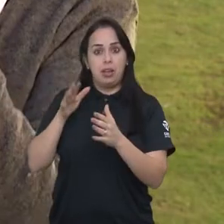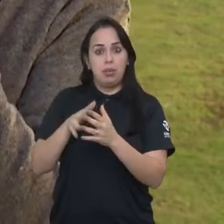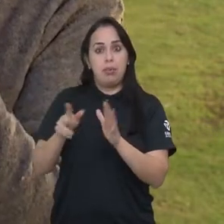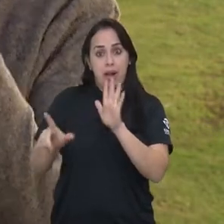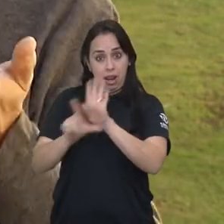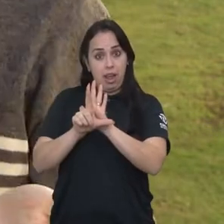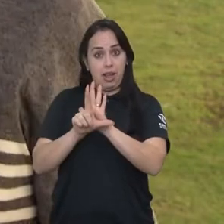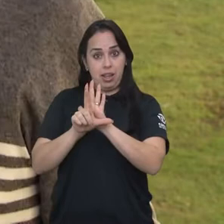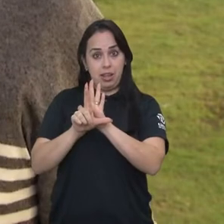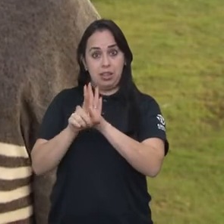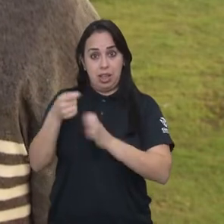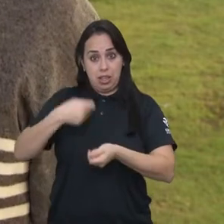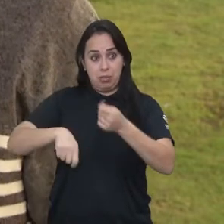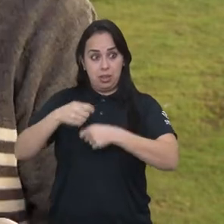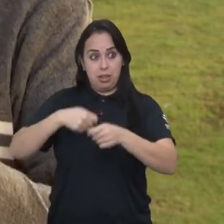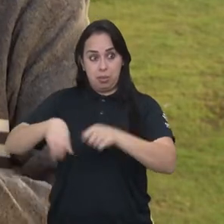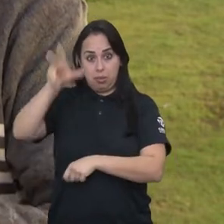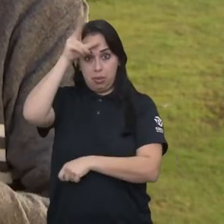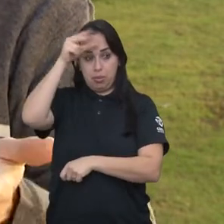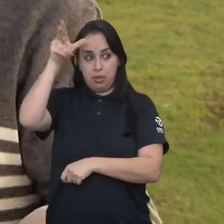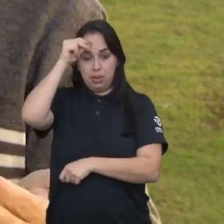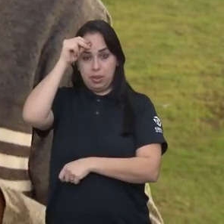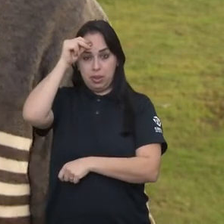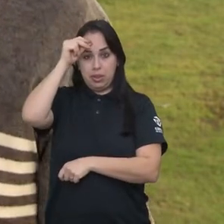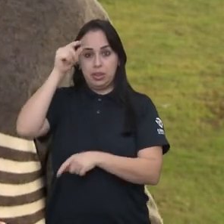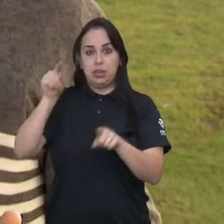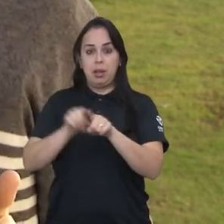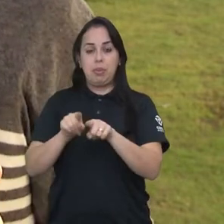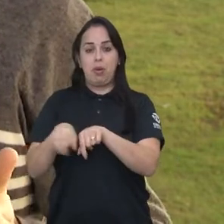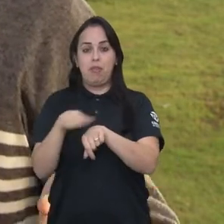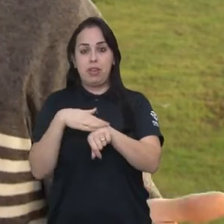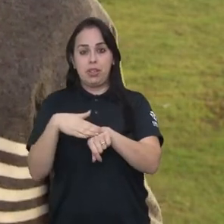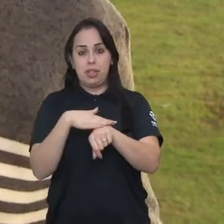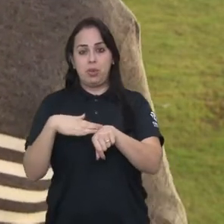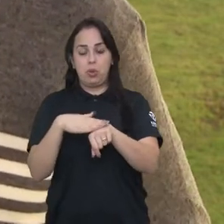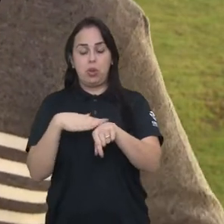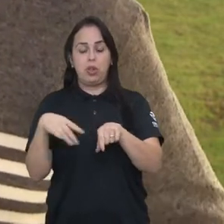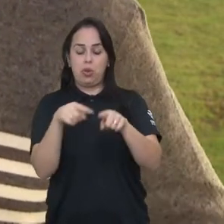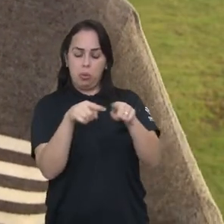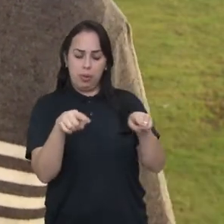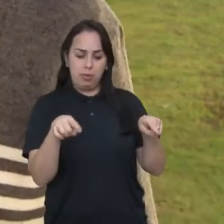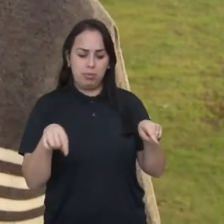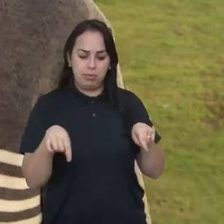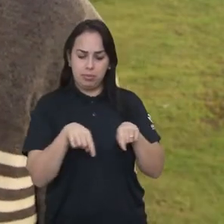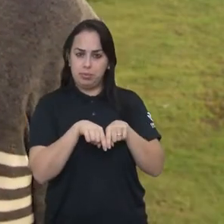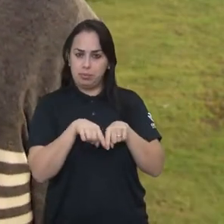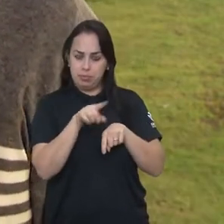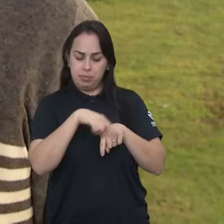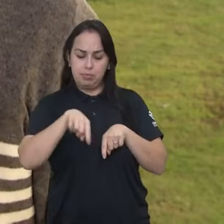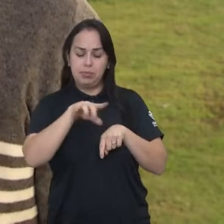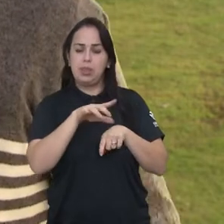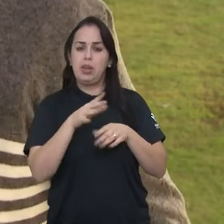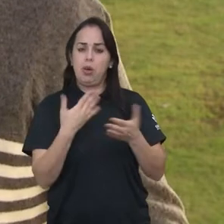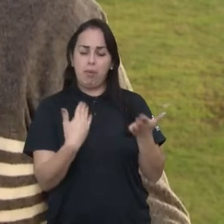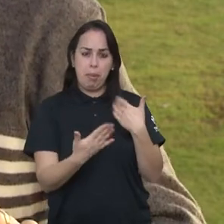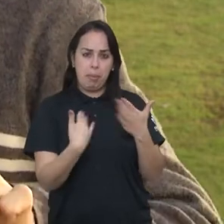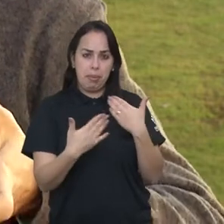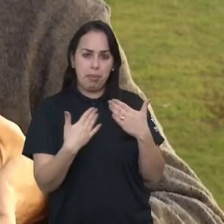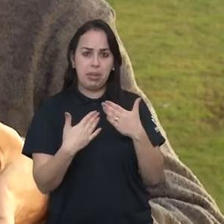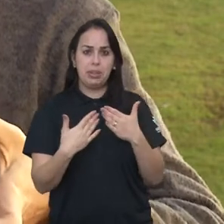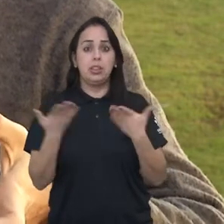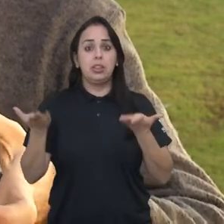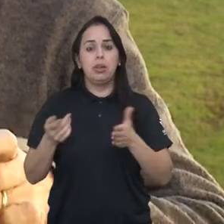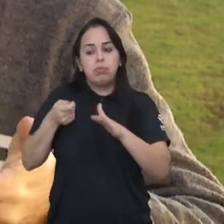idoso não é uma lei de da administração pública mas em conversa com o nosso gabinete a redação é uma redação Nossa e esse fundo